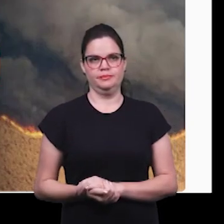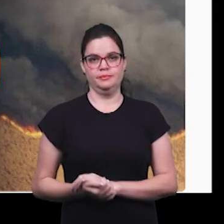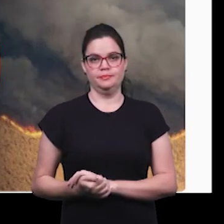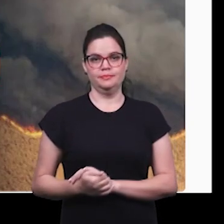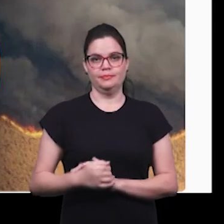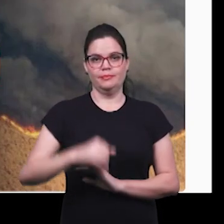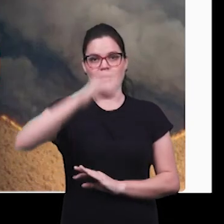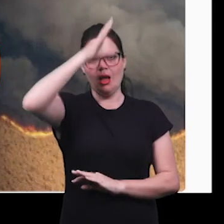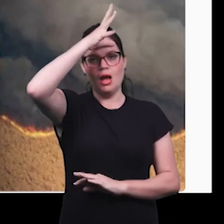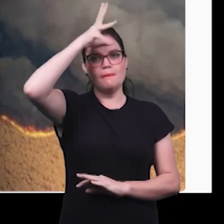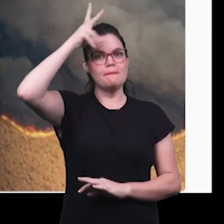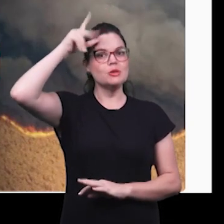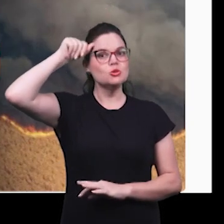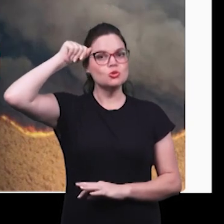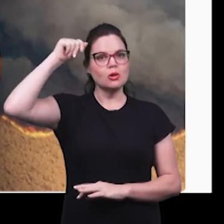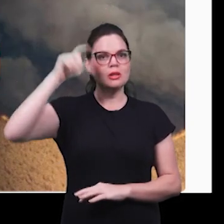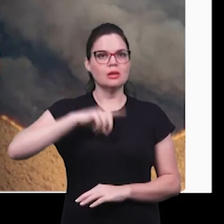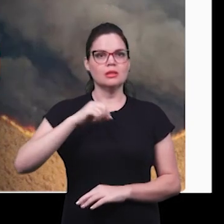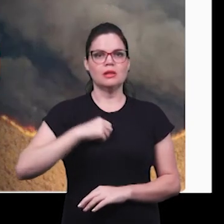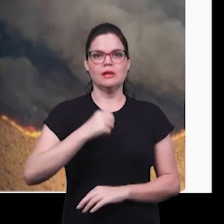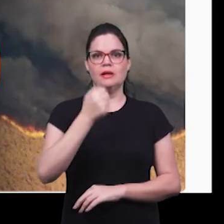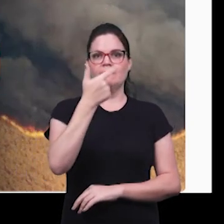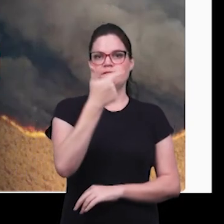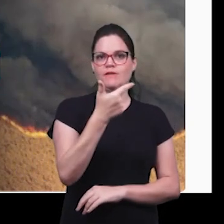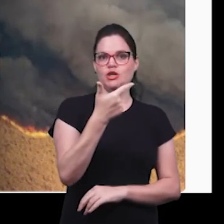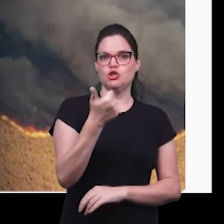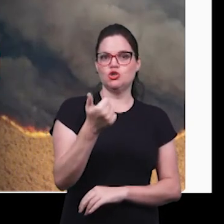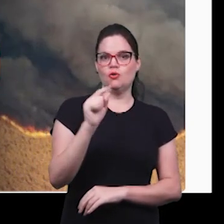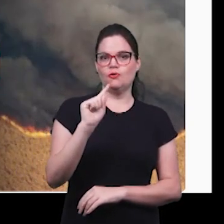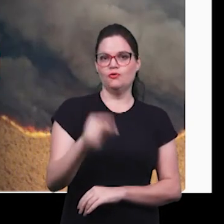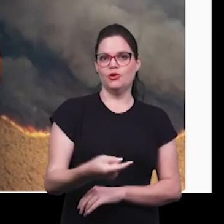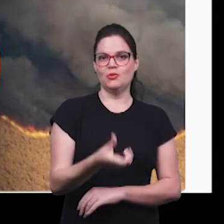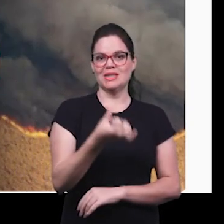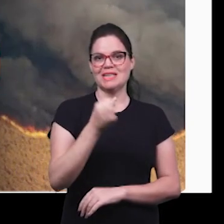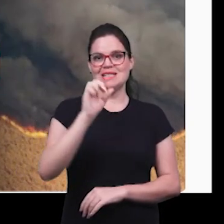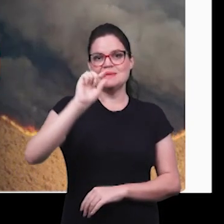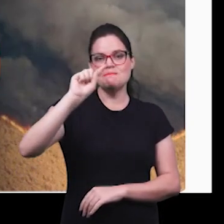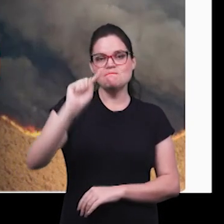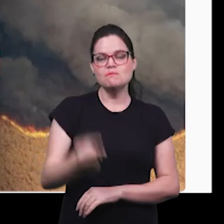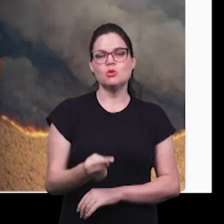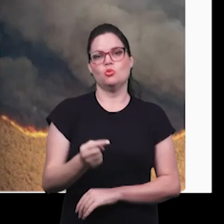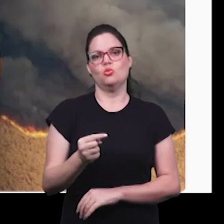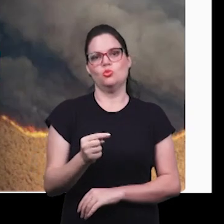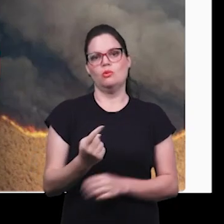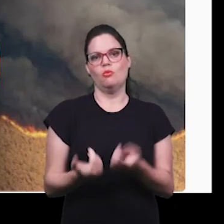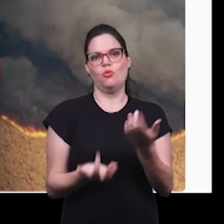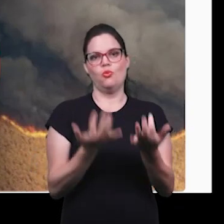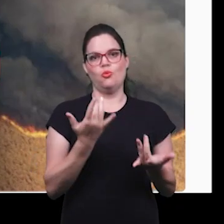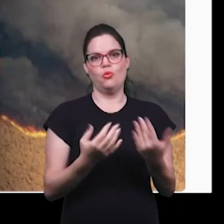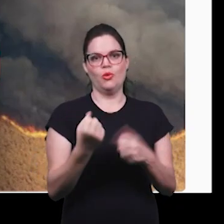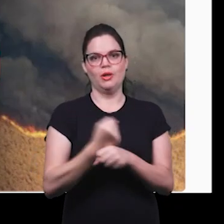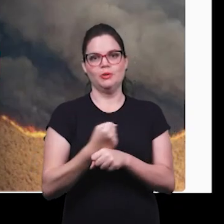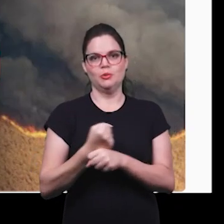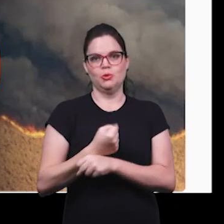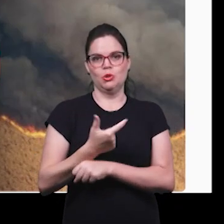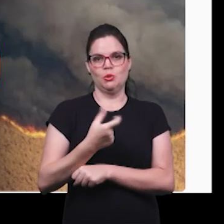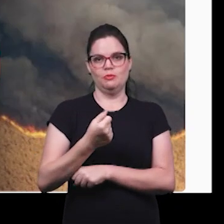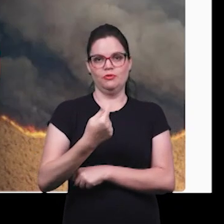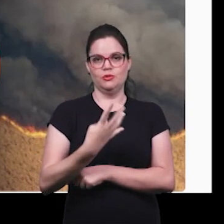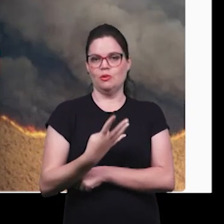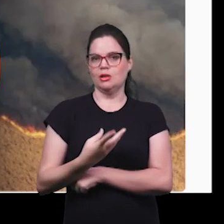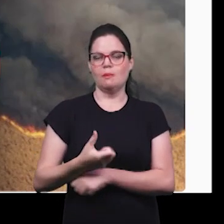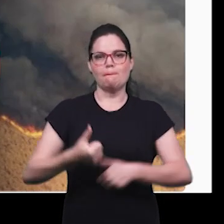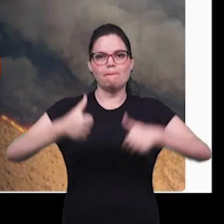Amazonas registra 21,6 mil queimadas em 2024. E tem o pior índice em 26